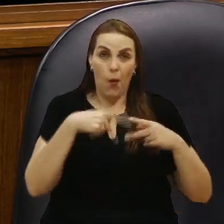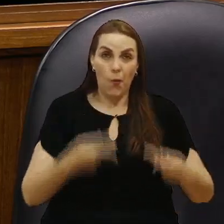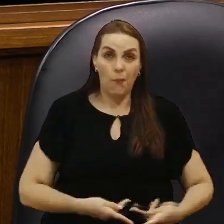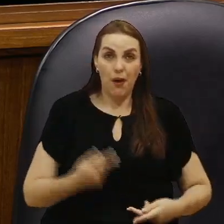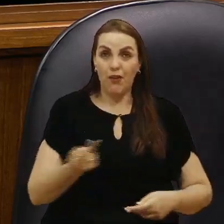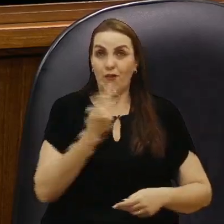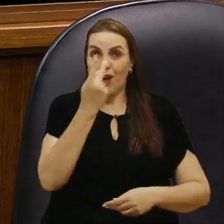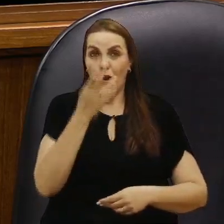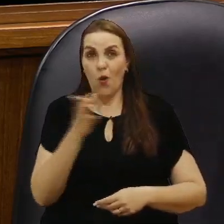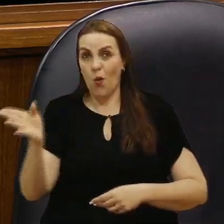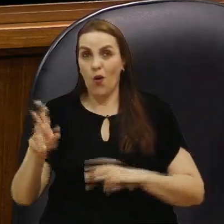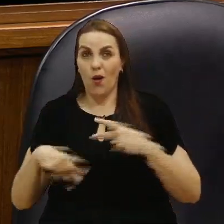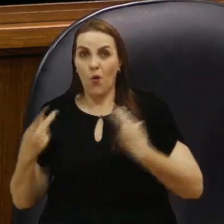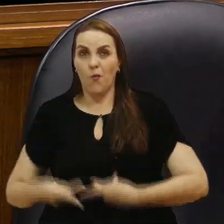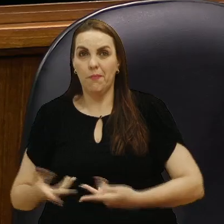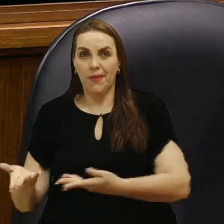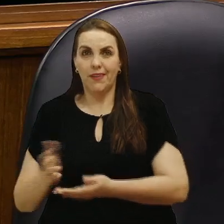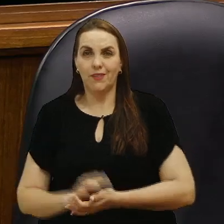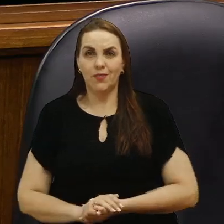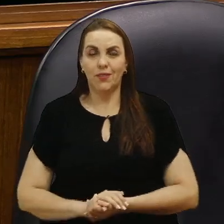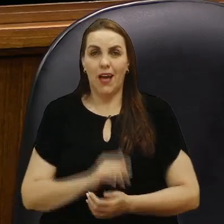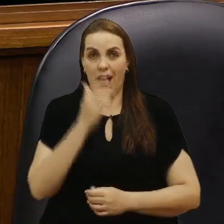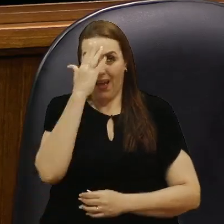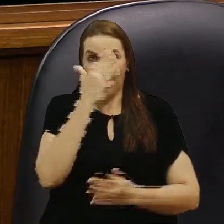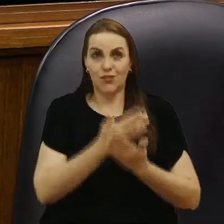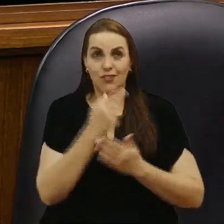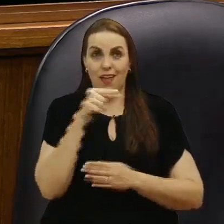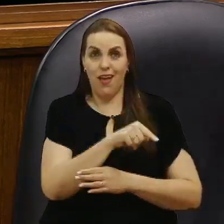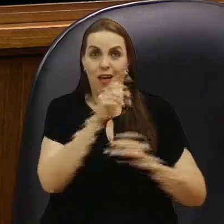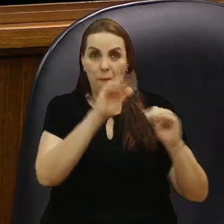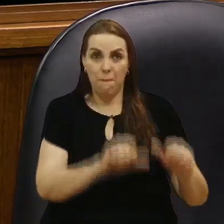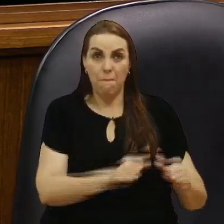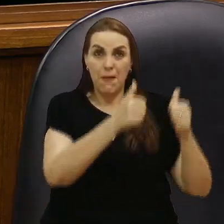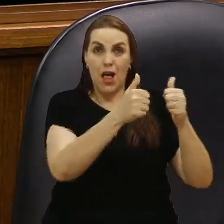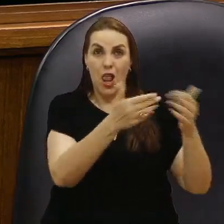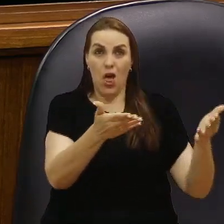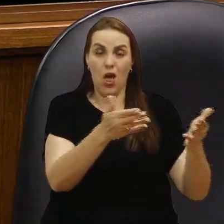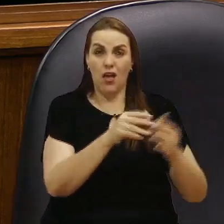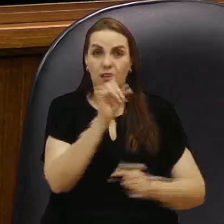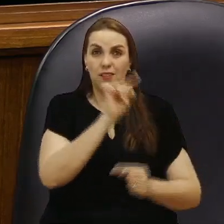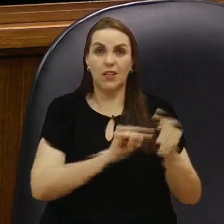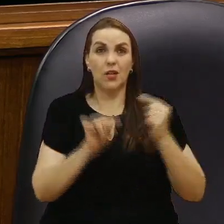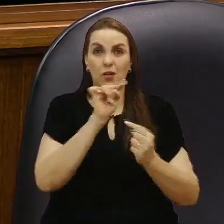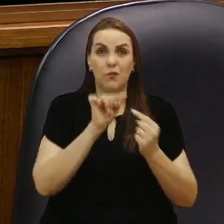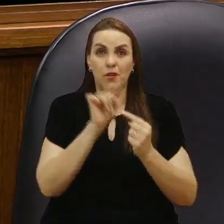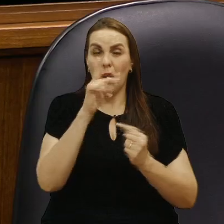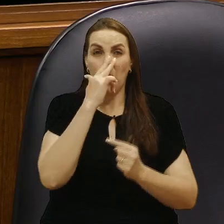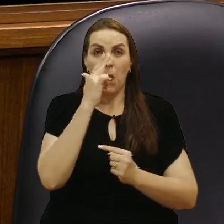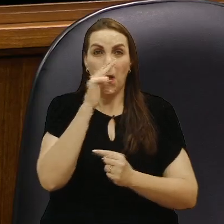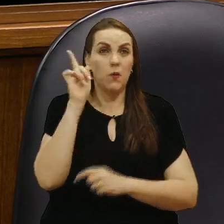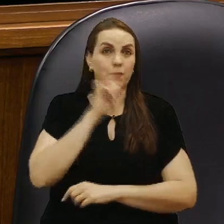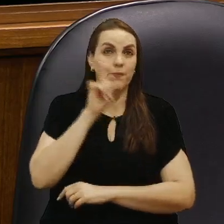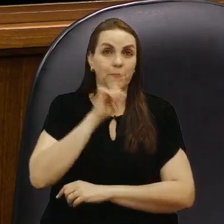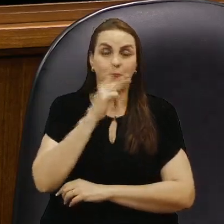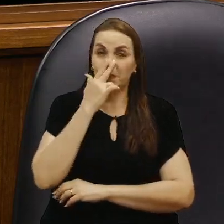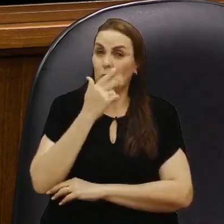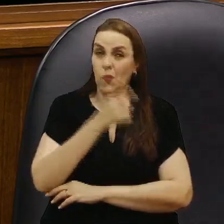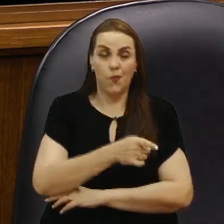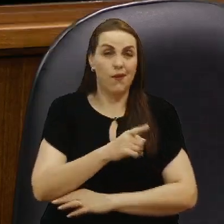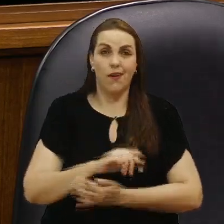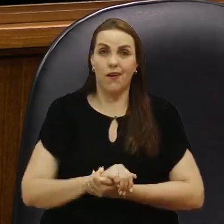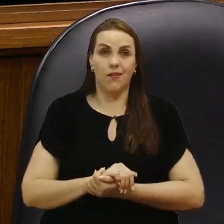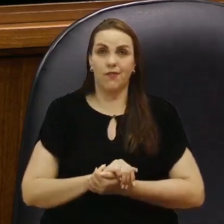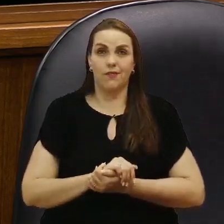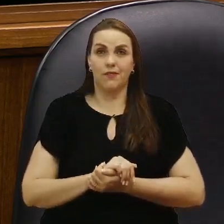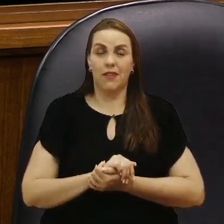humano, que acha que ele é melhor. Aquela mesma ideia que os Estados Unidos têm, de que